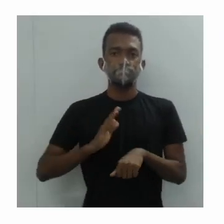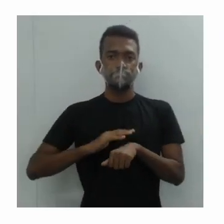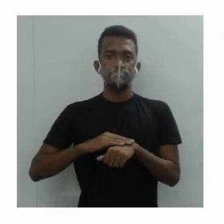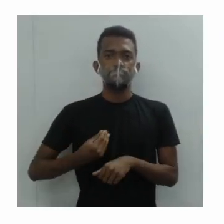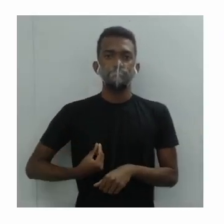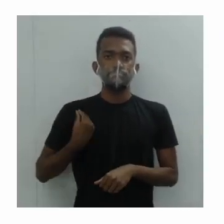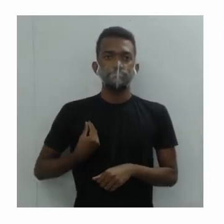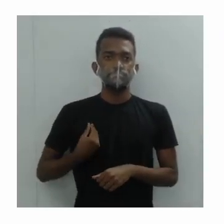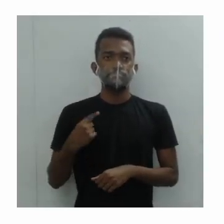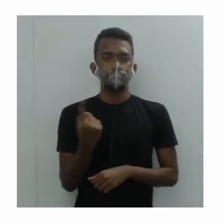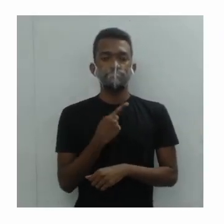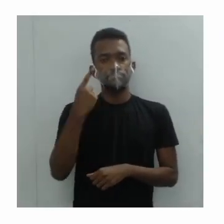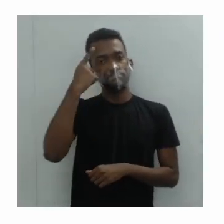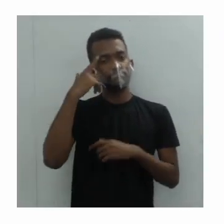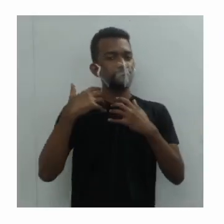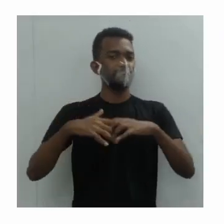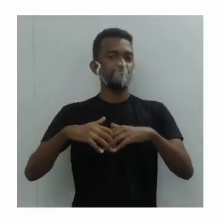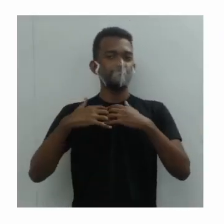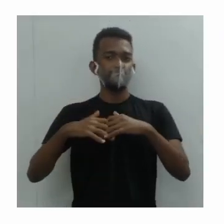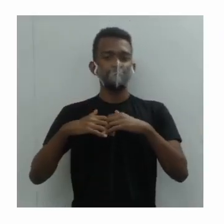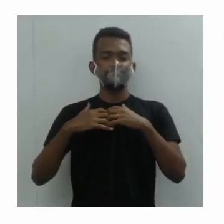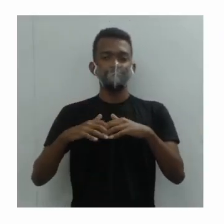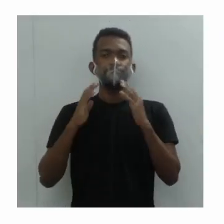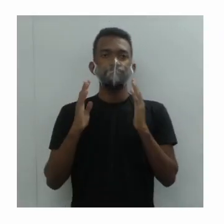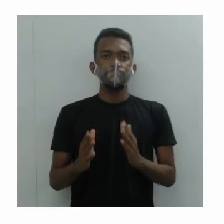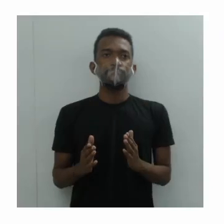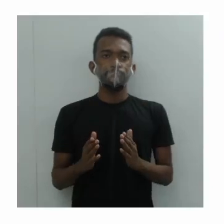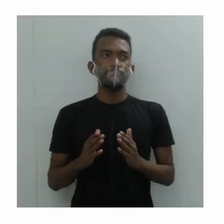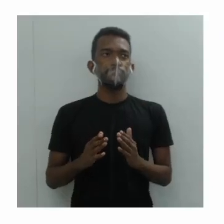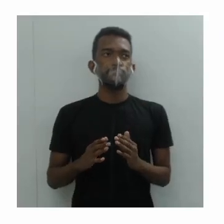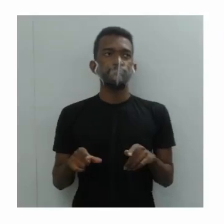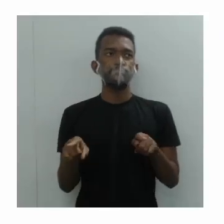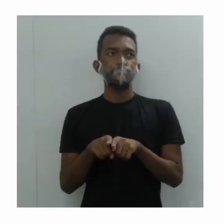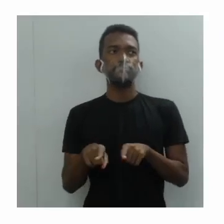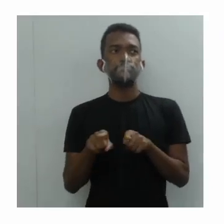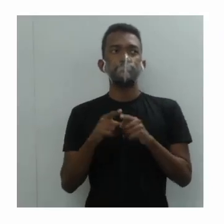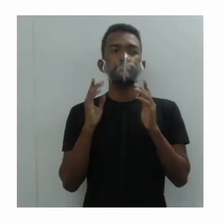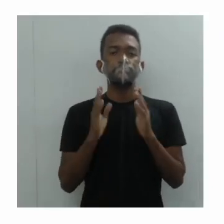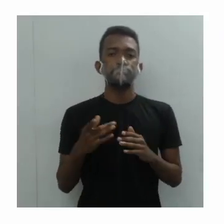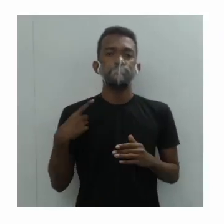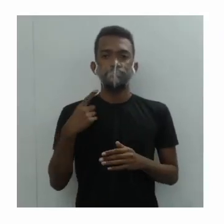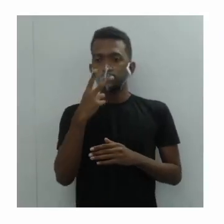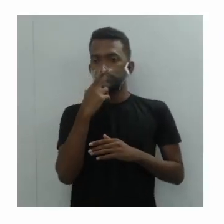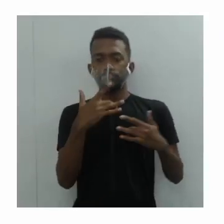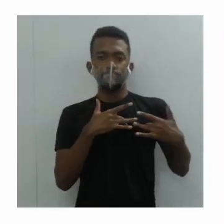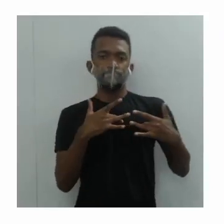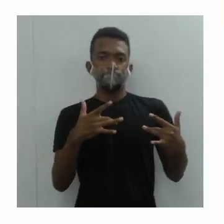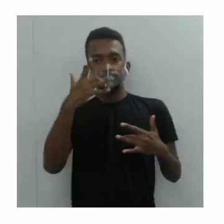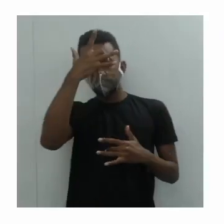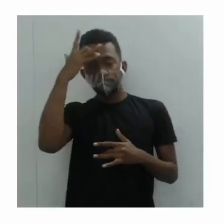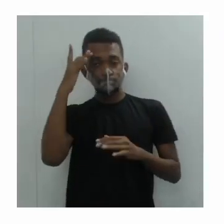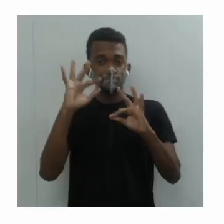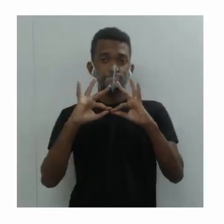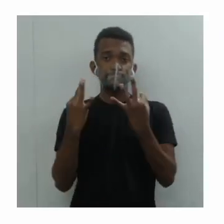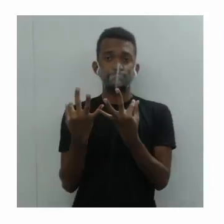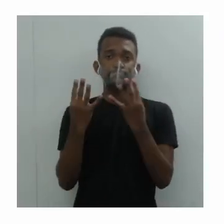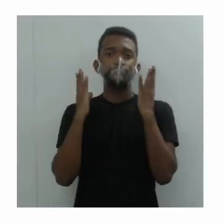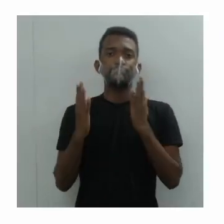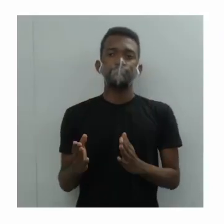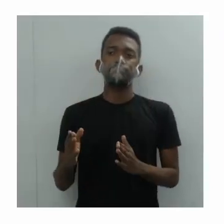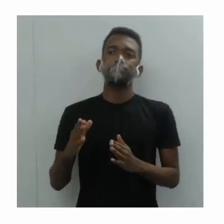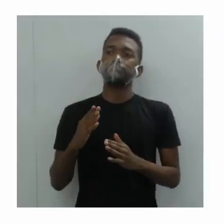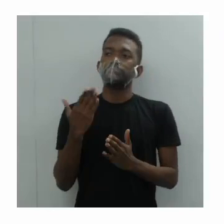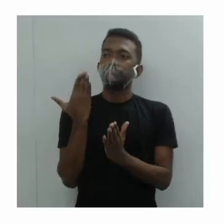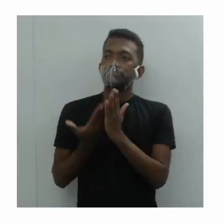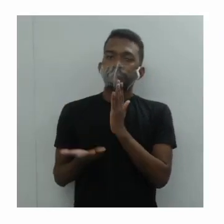que nos leva a uma reflexão profunda, né? E até de uma solidariedade com as famílias que